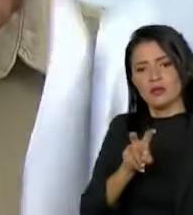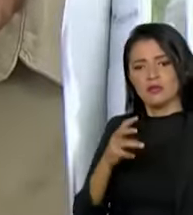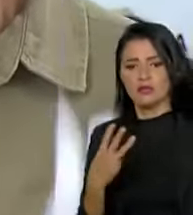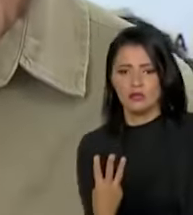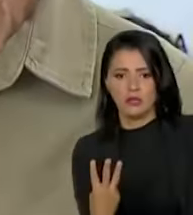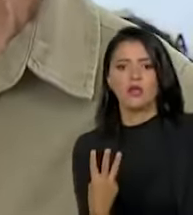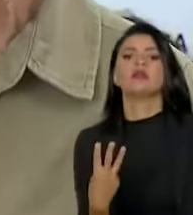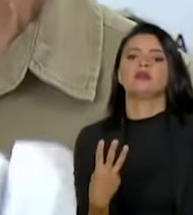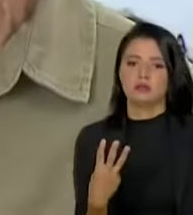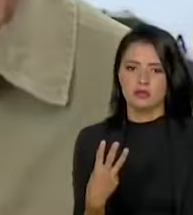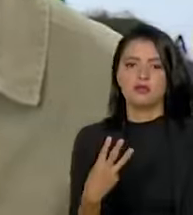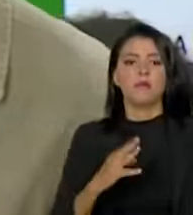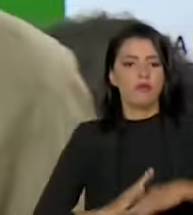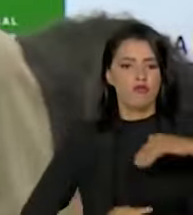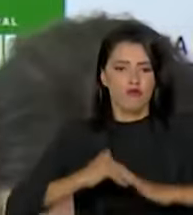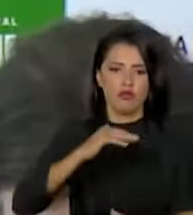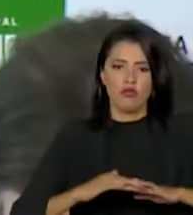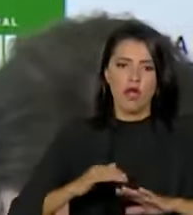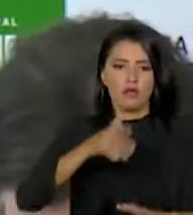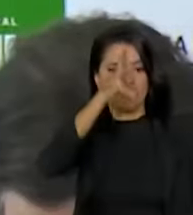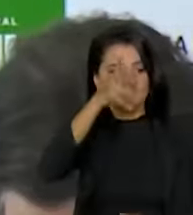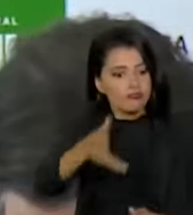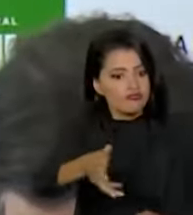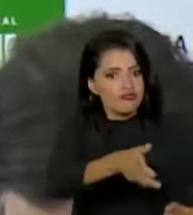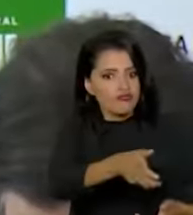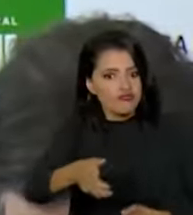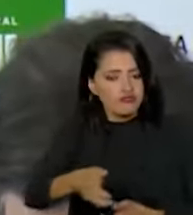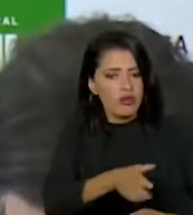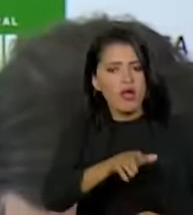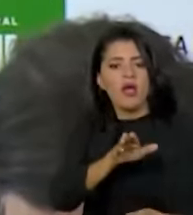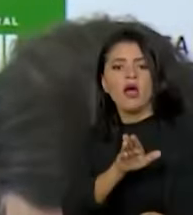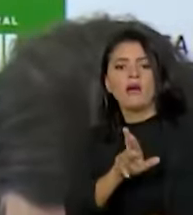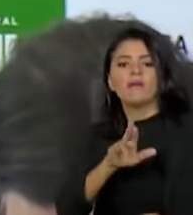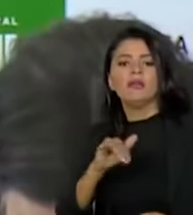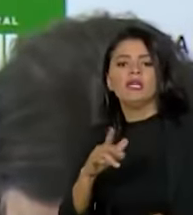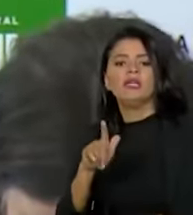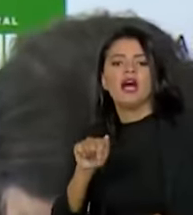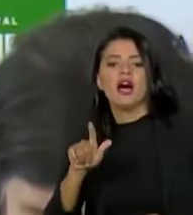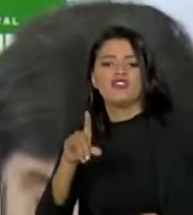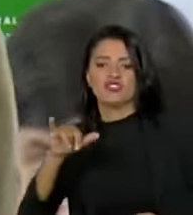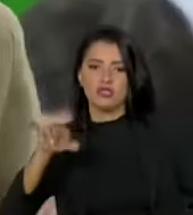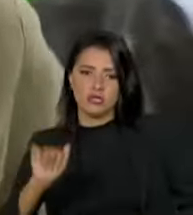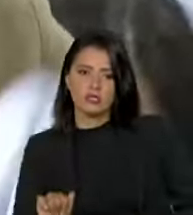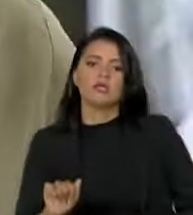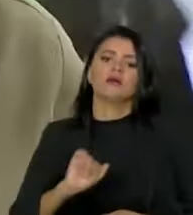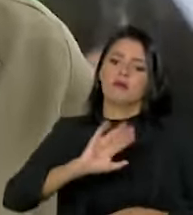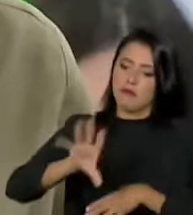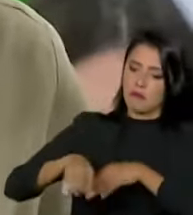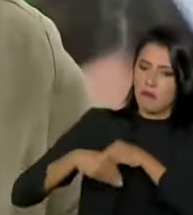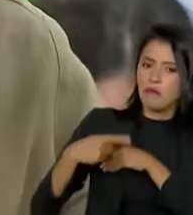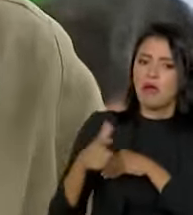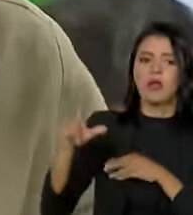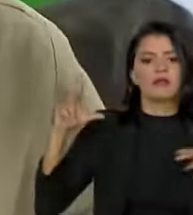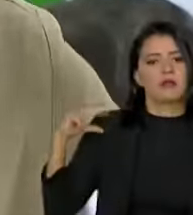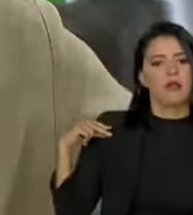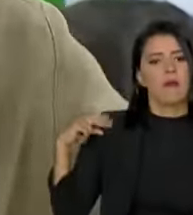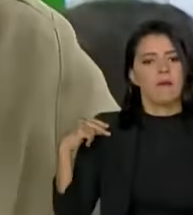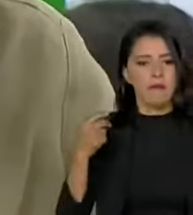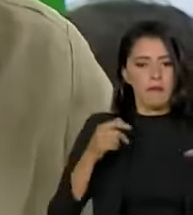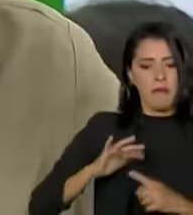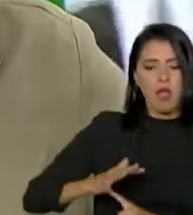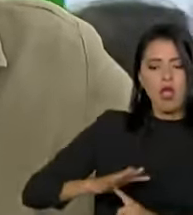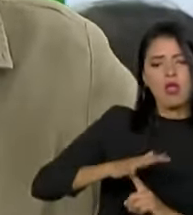253 brigadistas na linha de fogo. Quando soma com todo o suporte operacional, de pilotos,